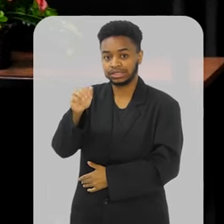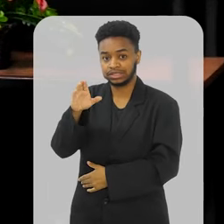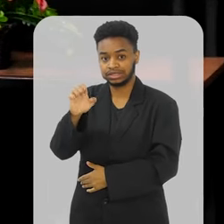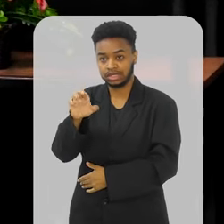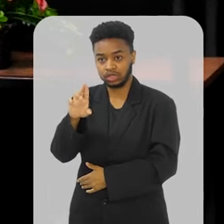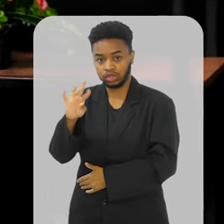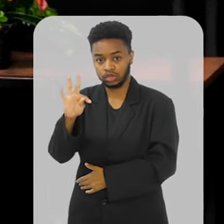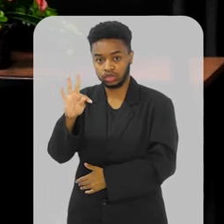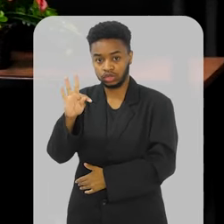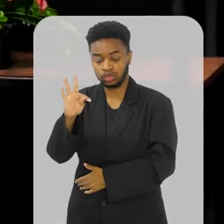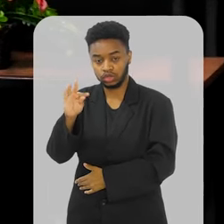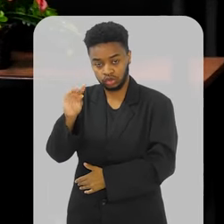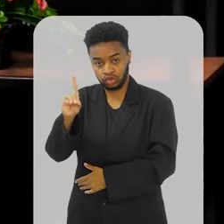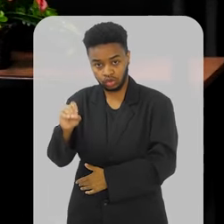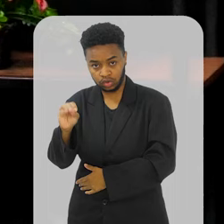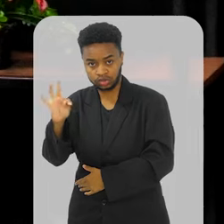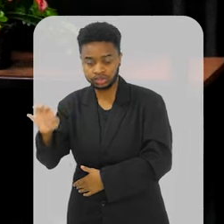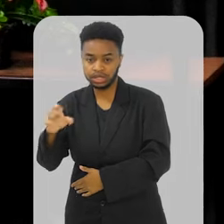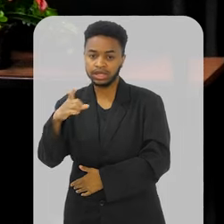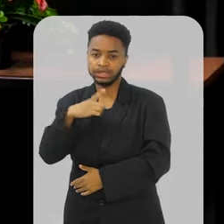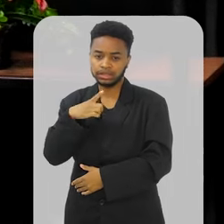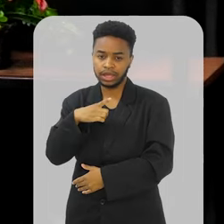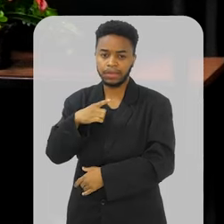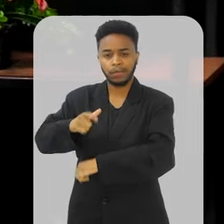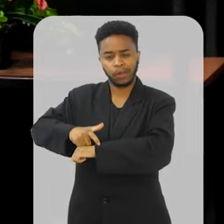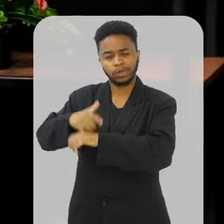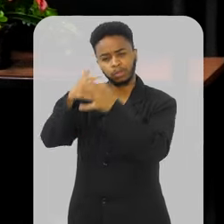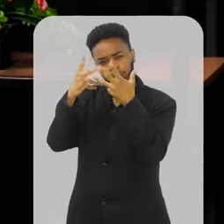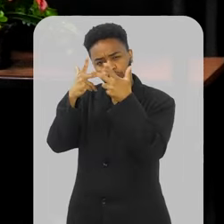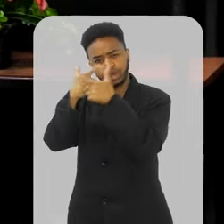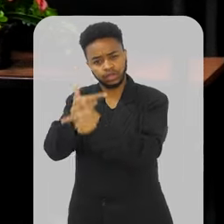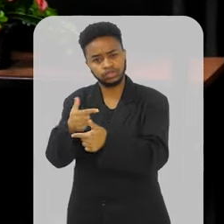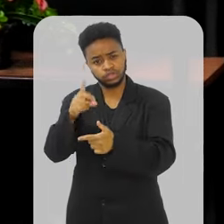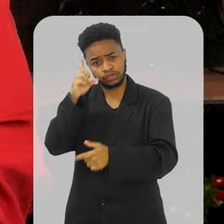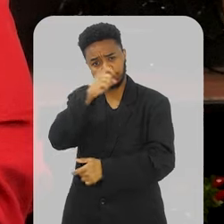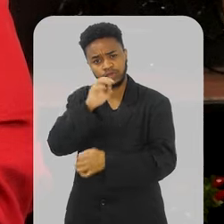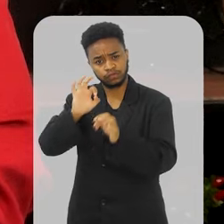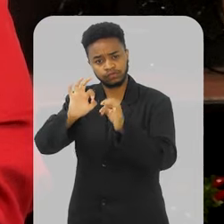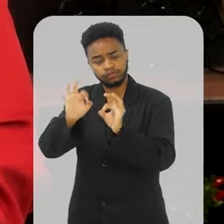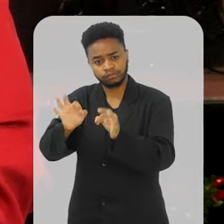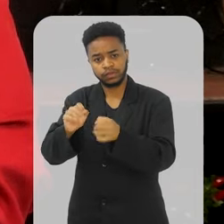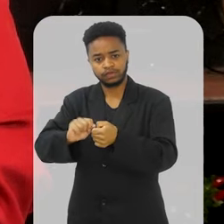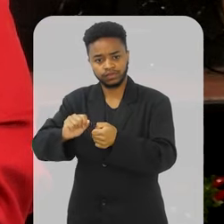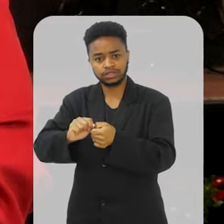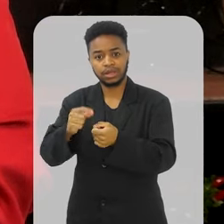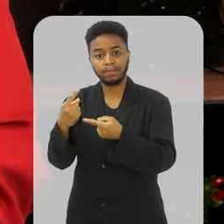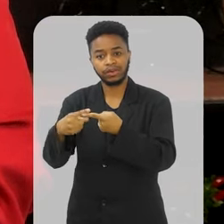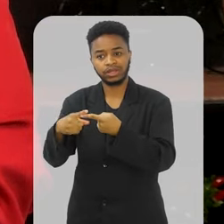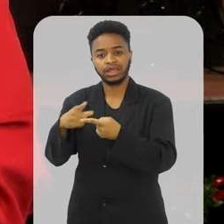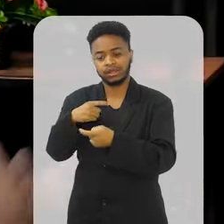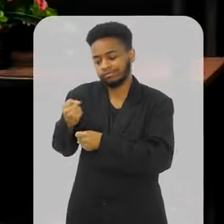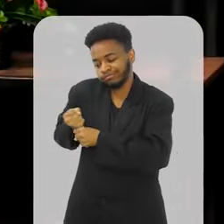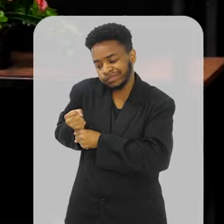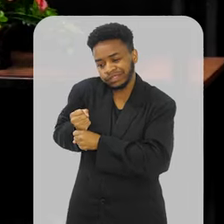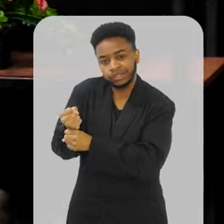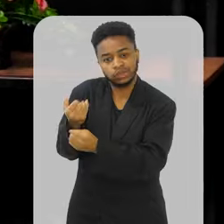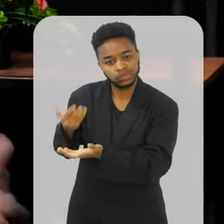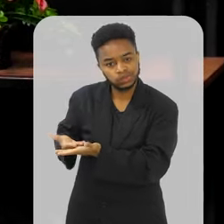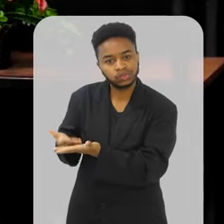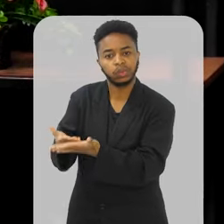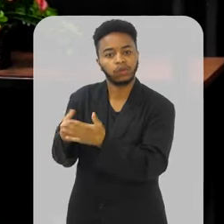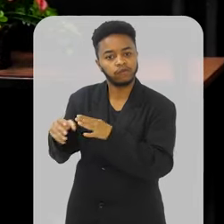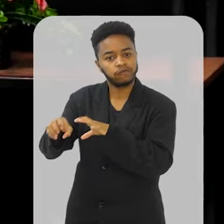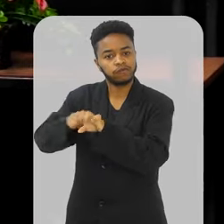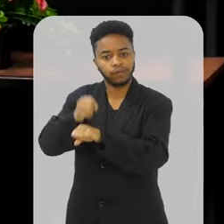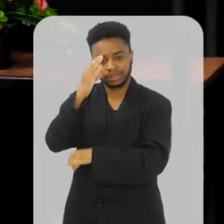rito belíssimo que você já né assistiu é algo que dá trabalho fazer um padre né além dos anos de estudo de